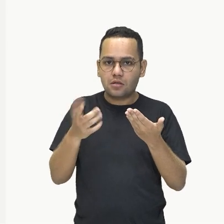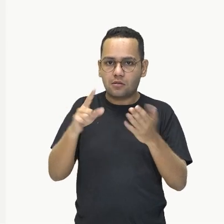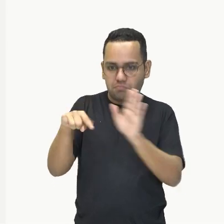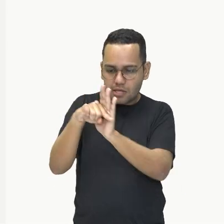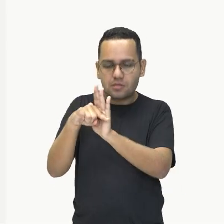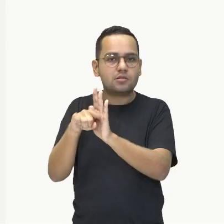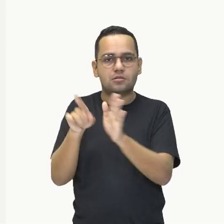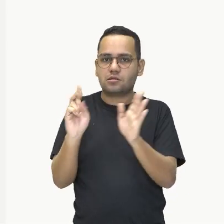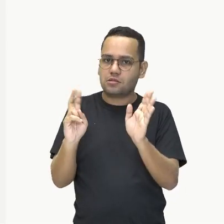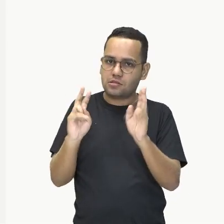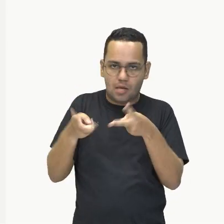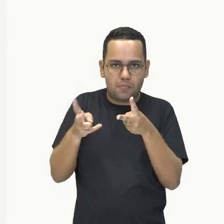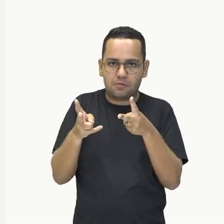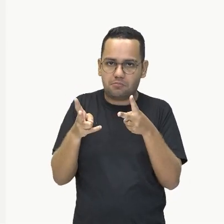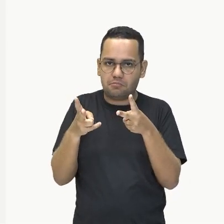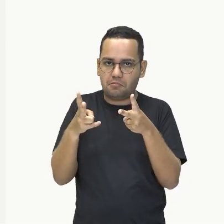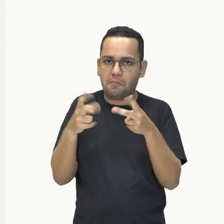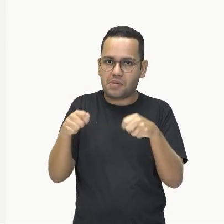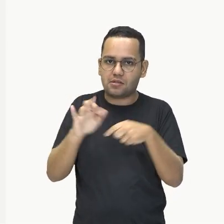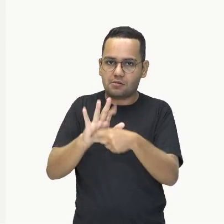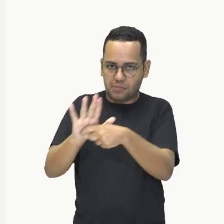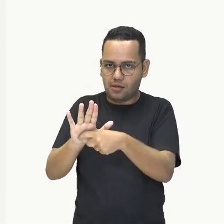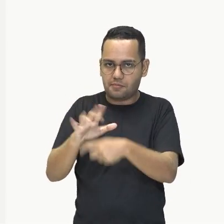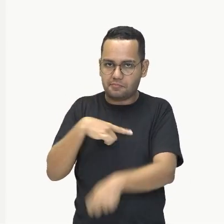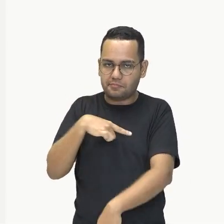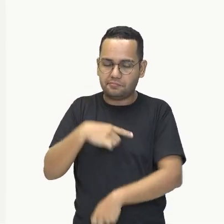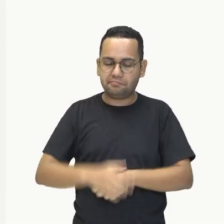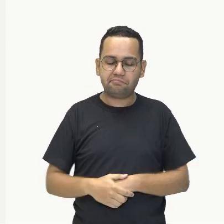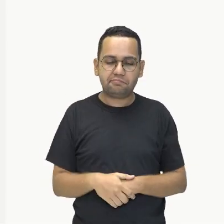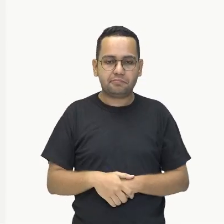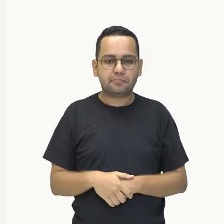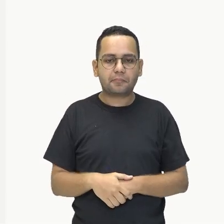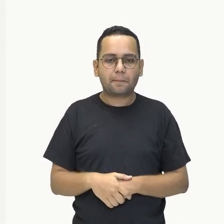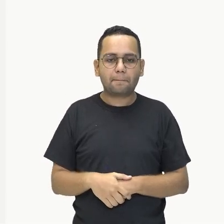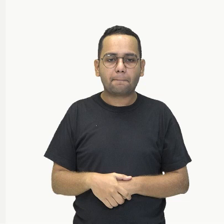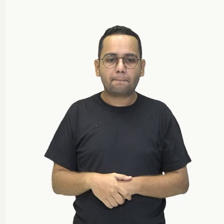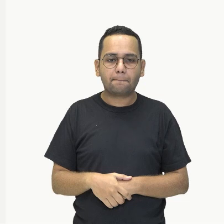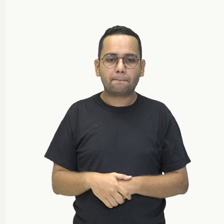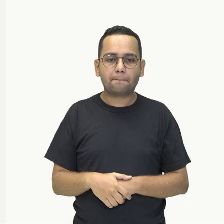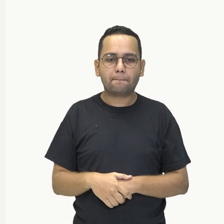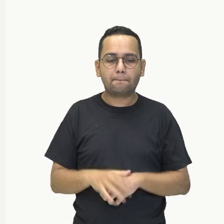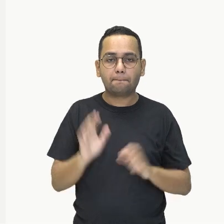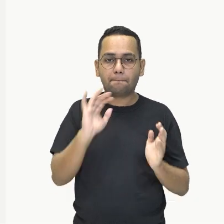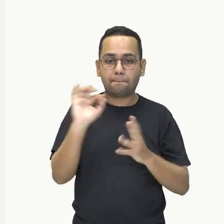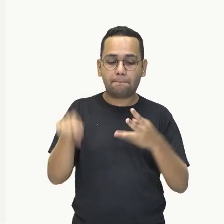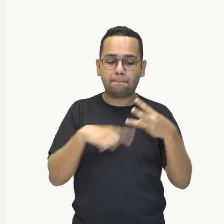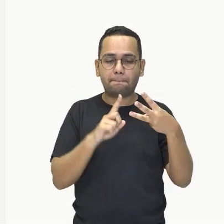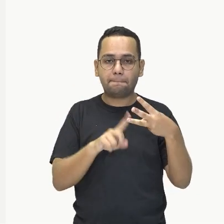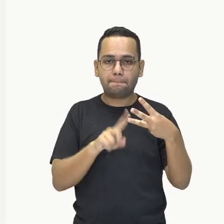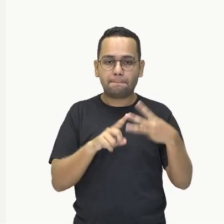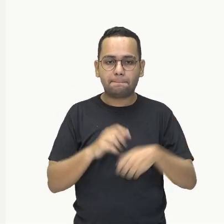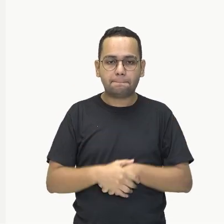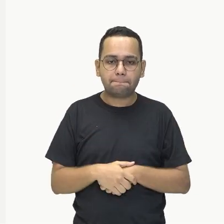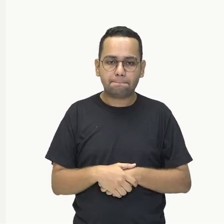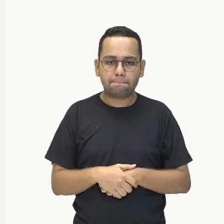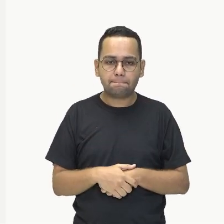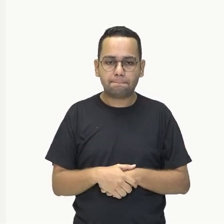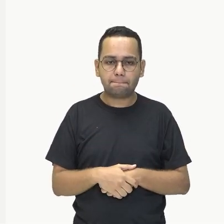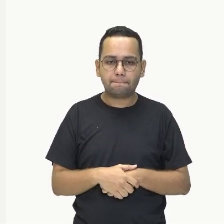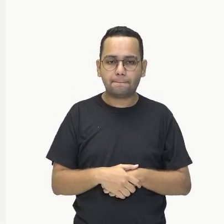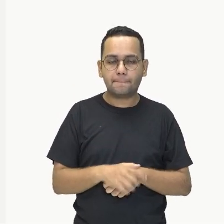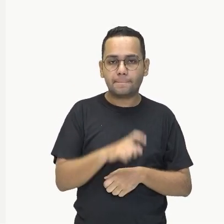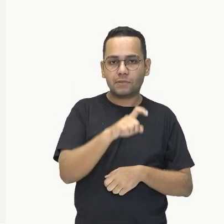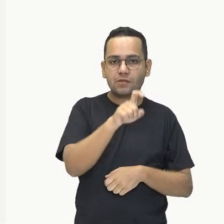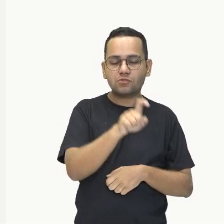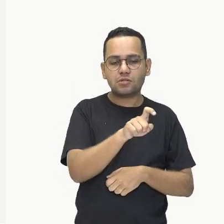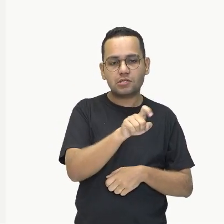aparecer. Aqui o nosso terceiro exemplo de binômio, ó, xy mais 5y